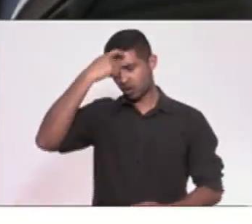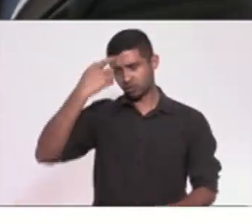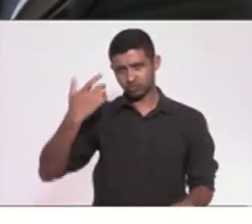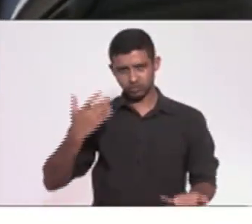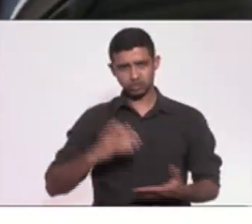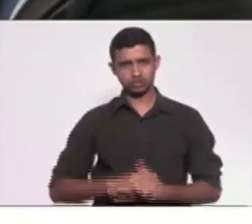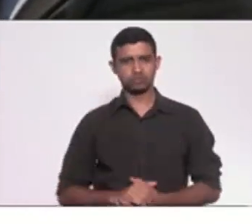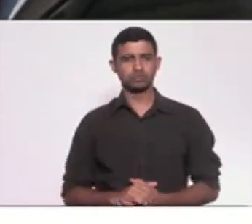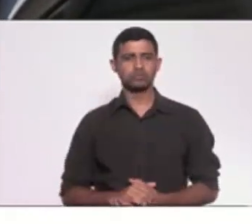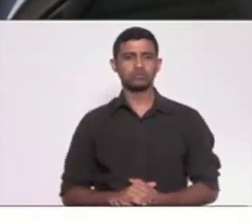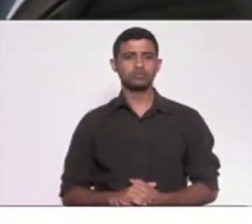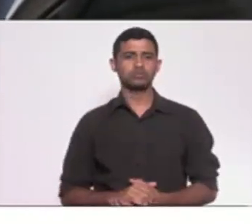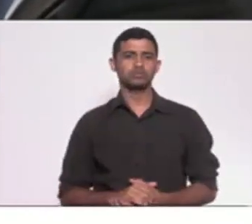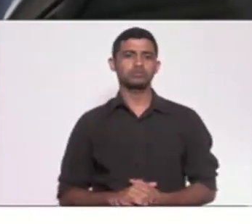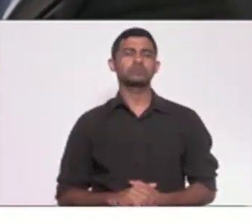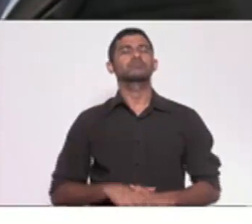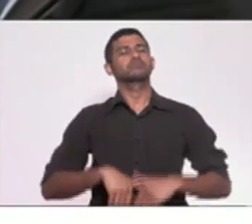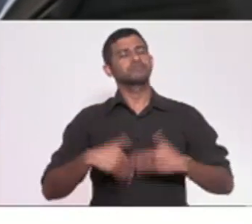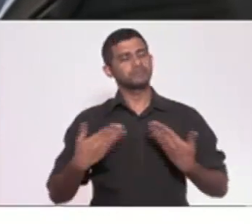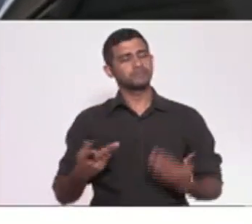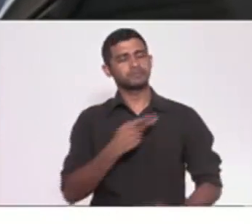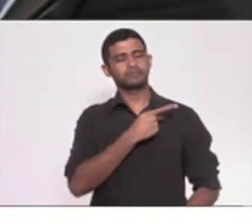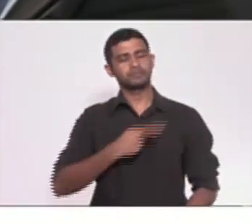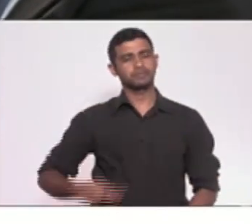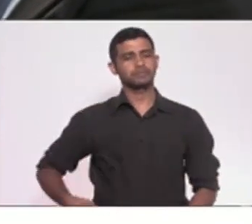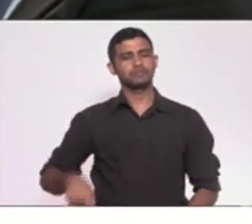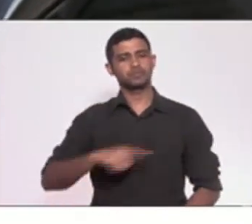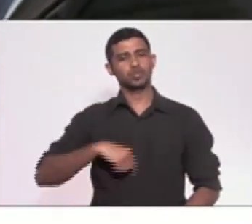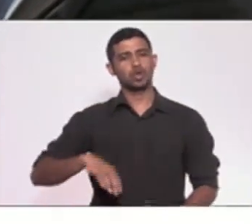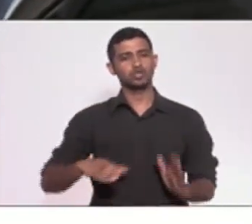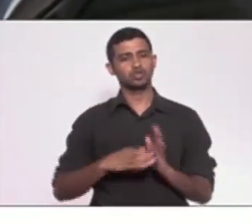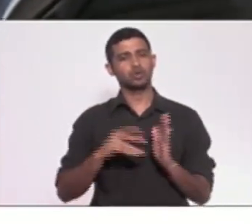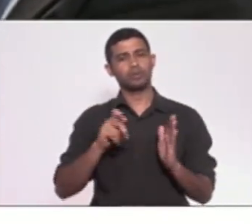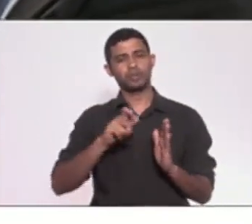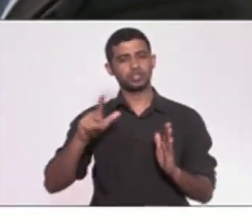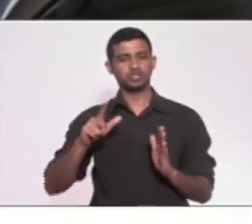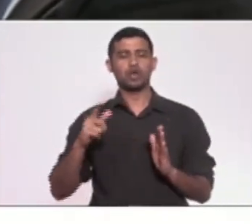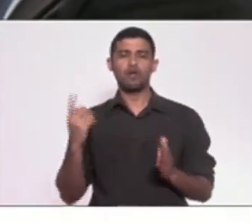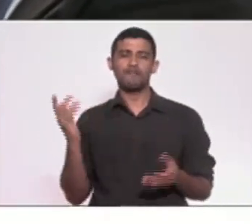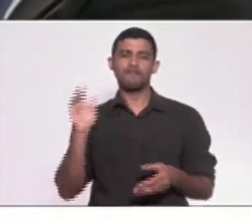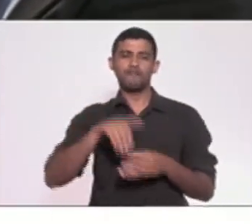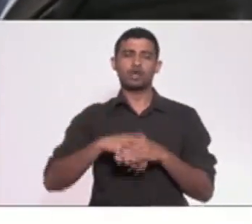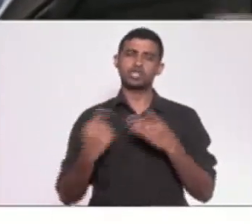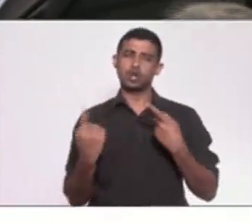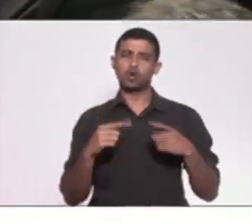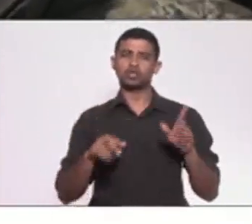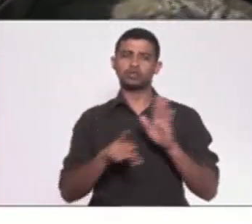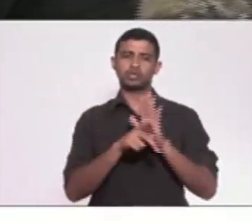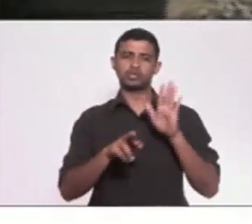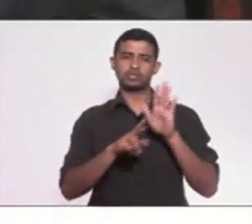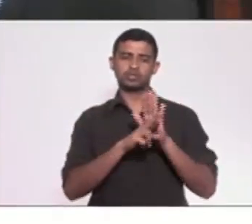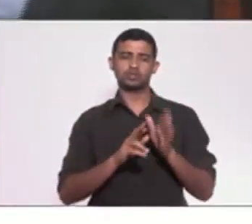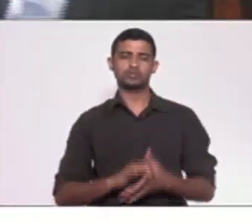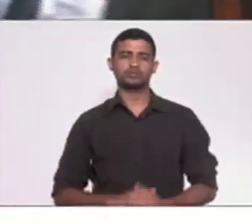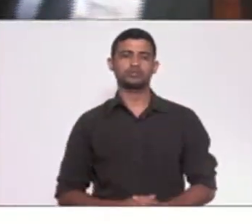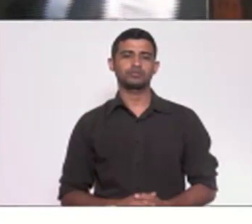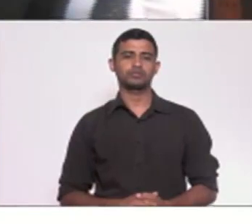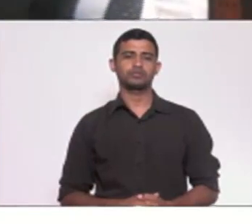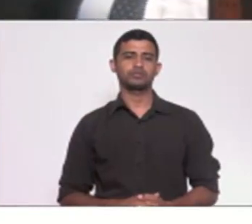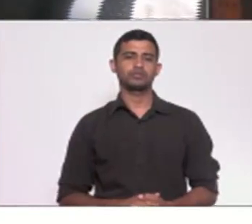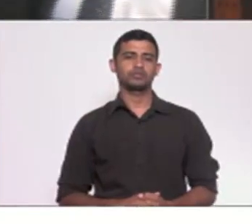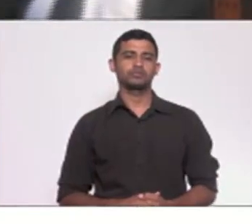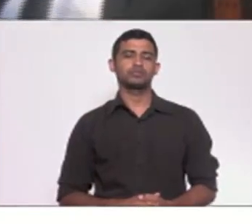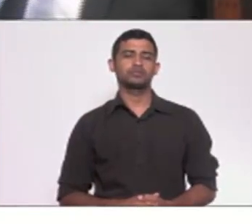em impunidade. Nesse sentido, o pessoal vota contrário à resolução apresentada. Para